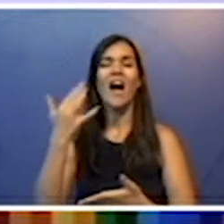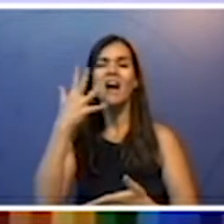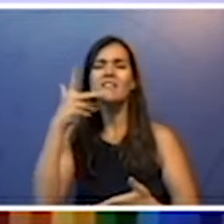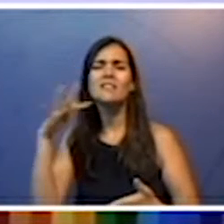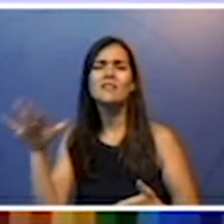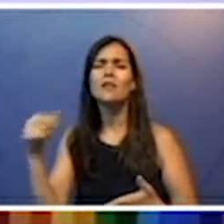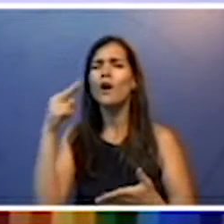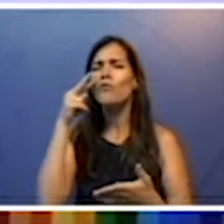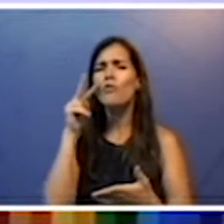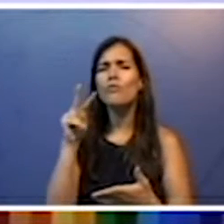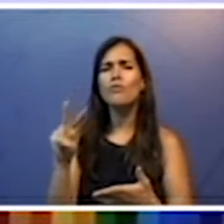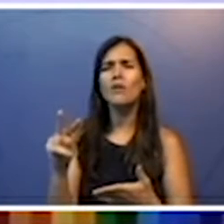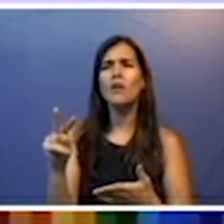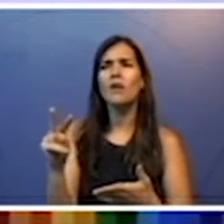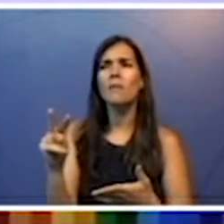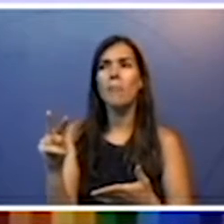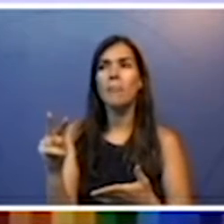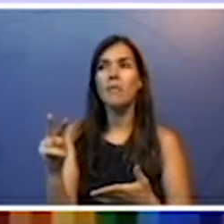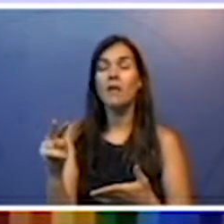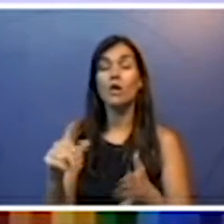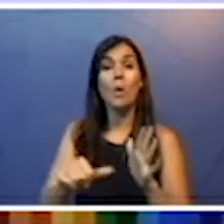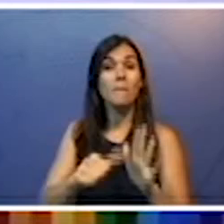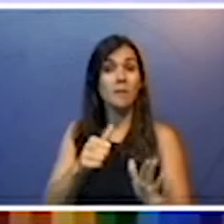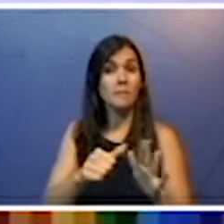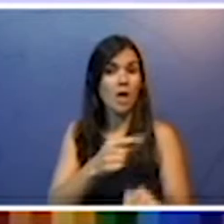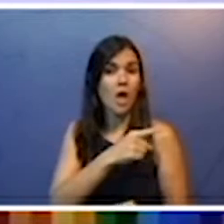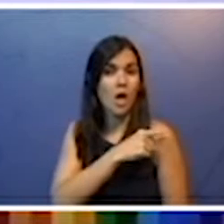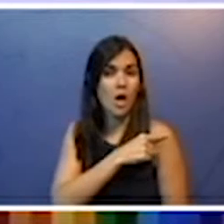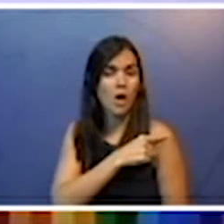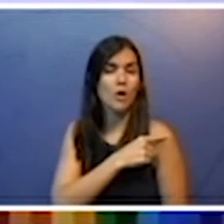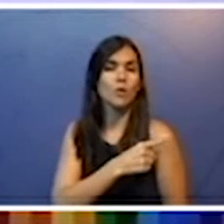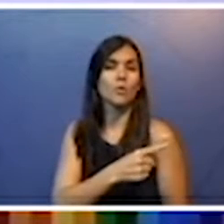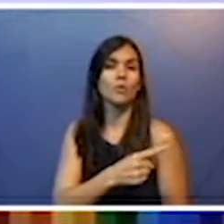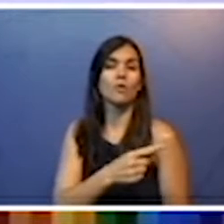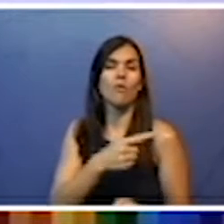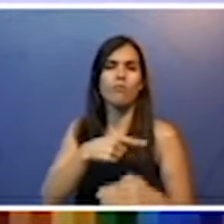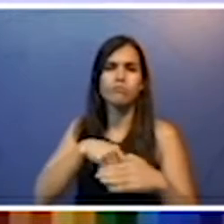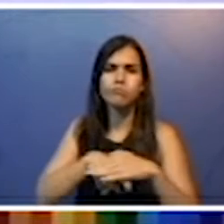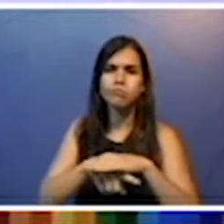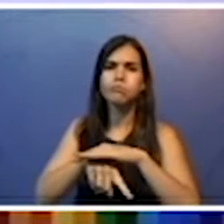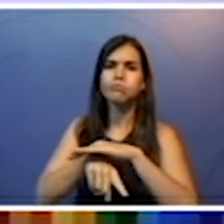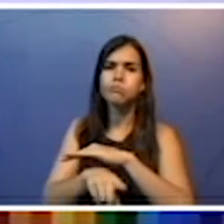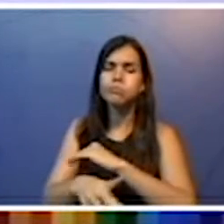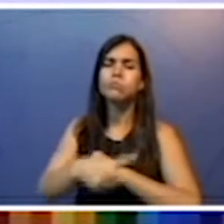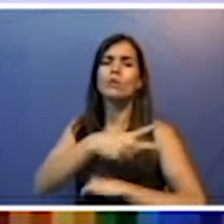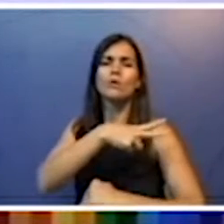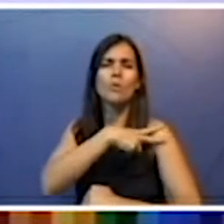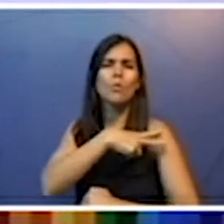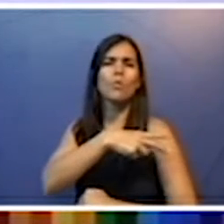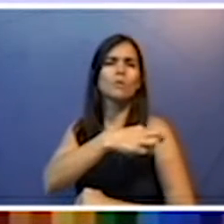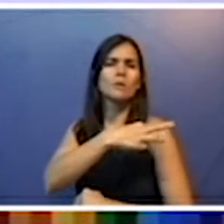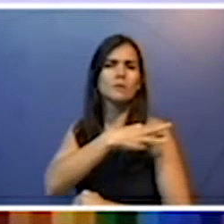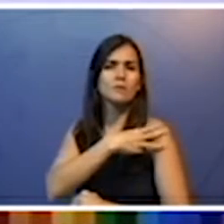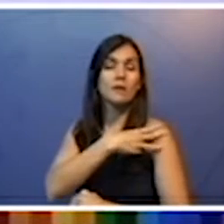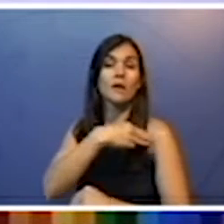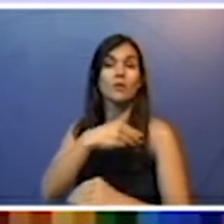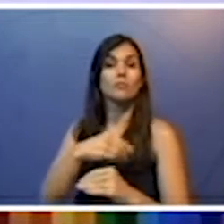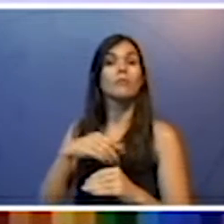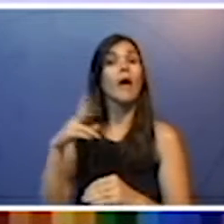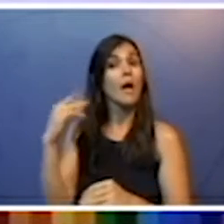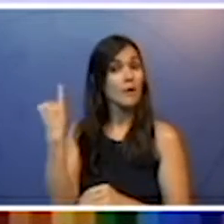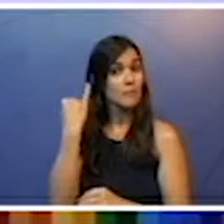vê-la, elas vêm desde o primeiro aninho, vai só aprofundando no segundo, no terceiro.